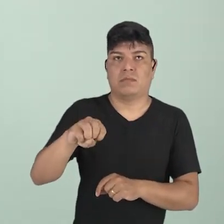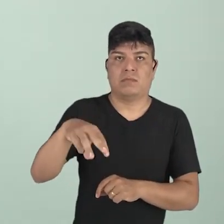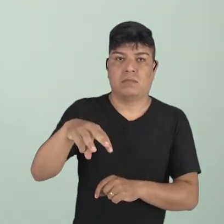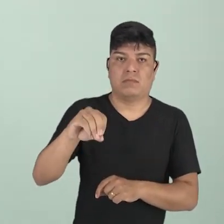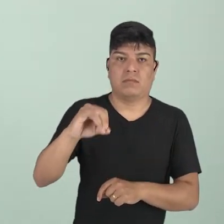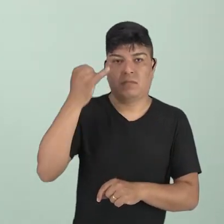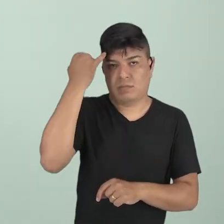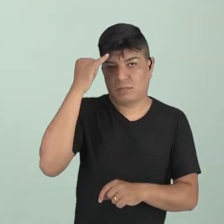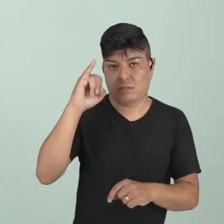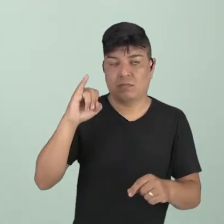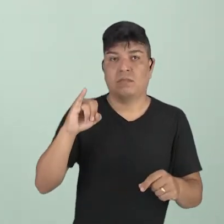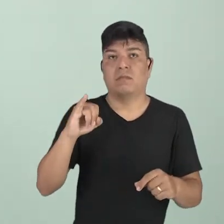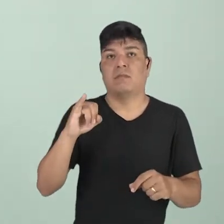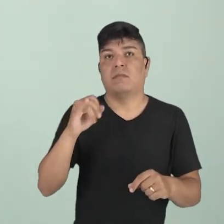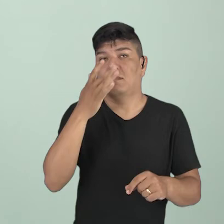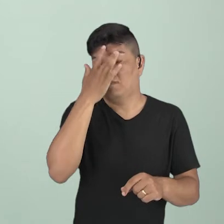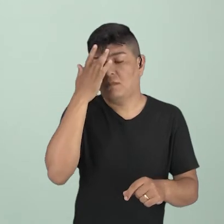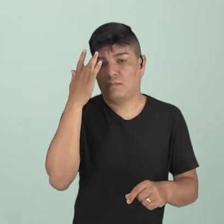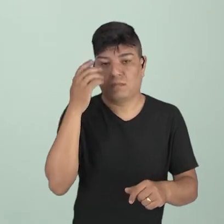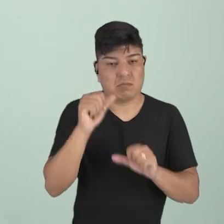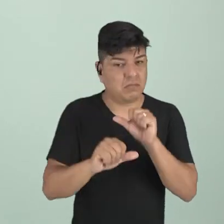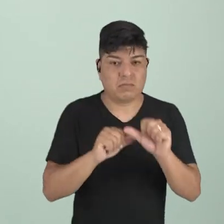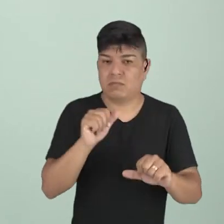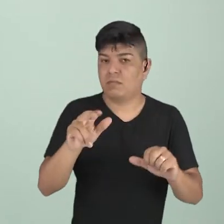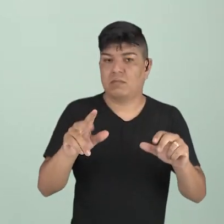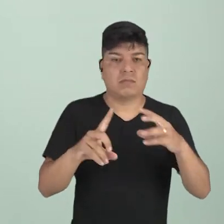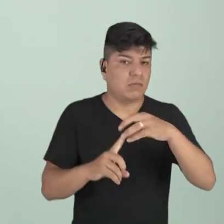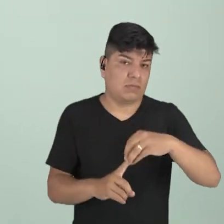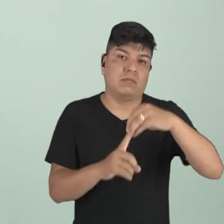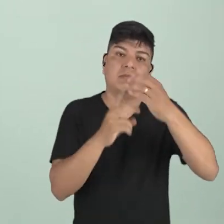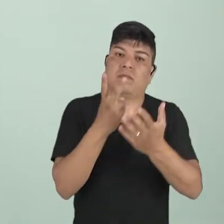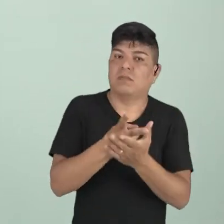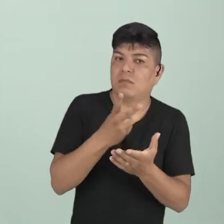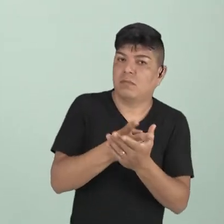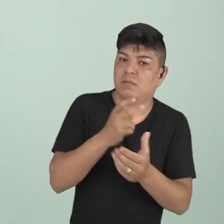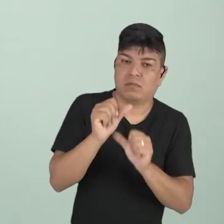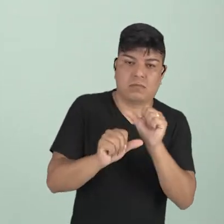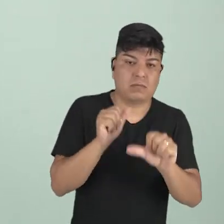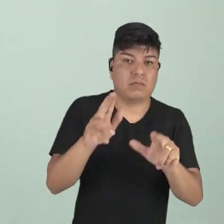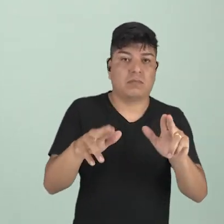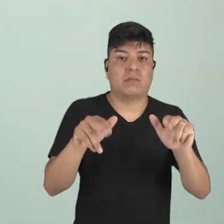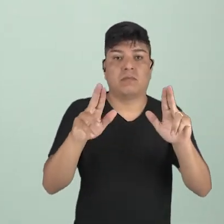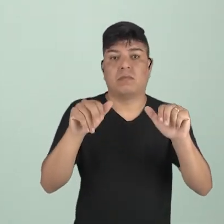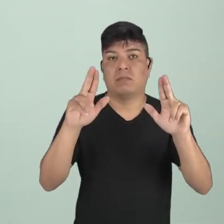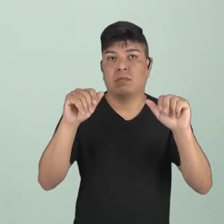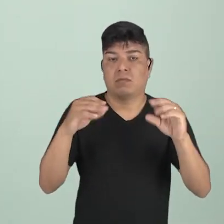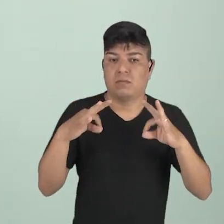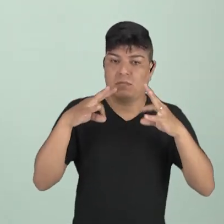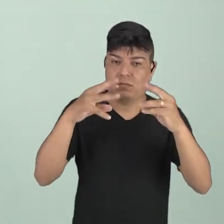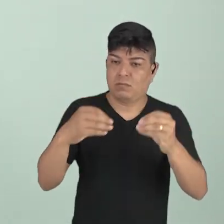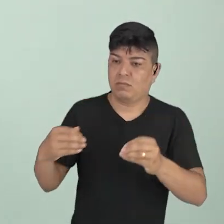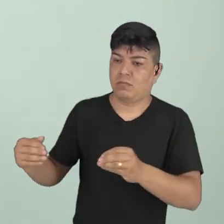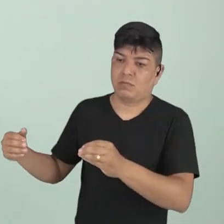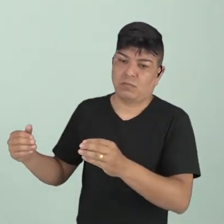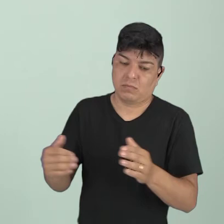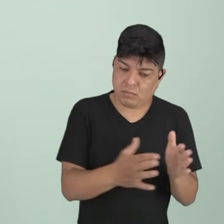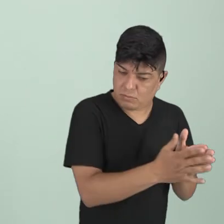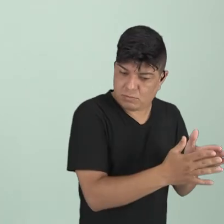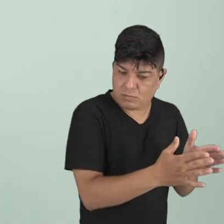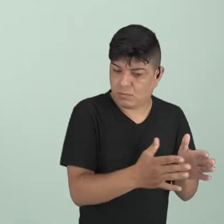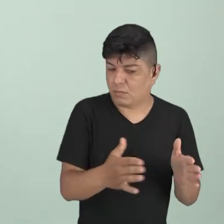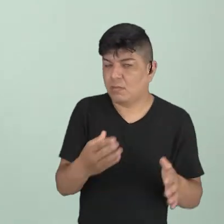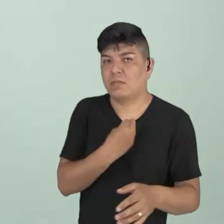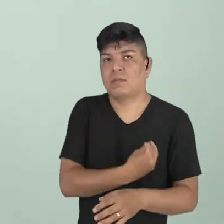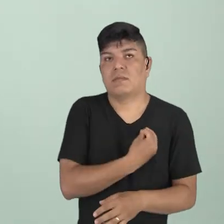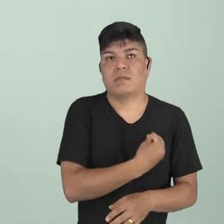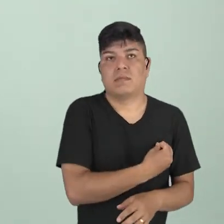de que os seres vivos não mudam ao longo do tempo, né? Eles são fixos e imutáveis por toda a sua existência. Então, o fixismo